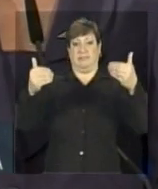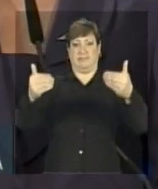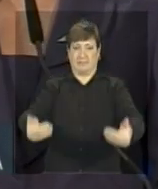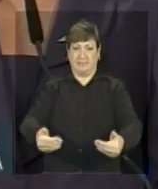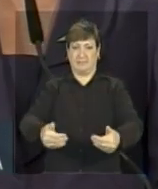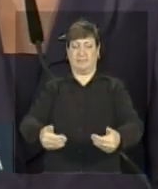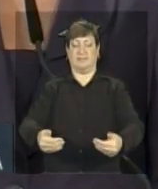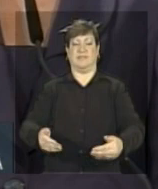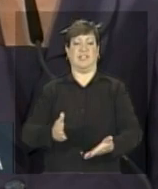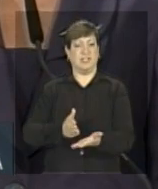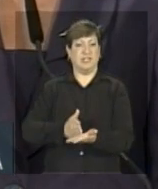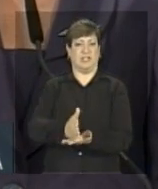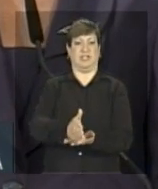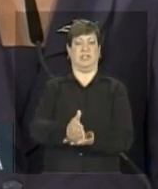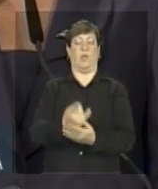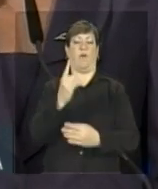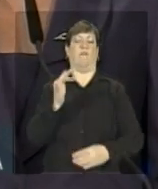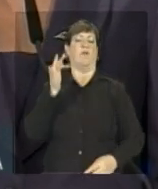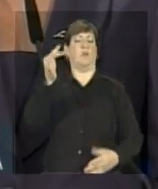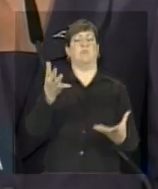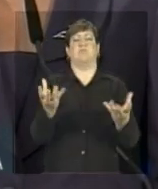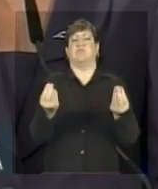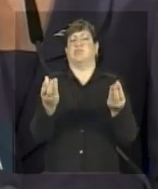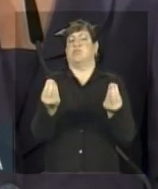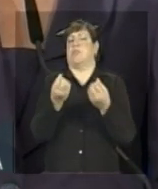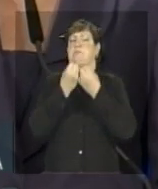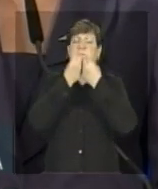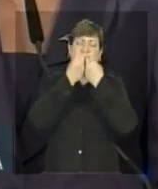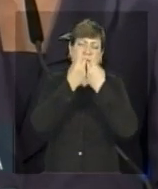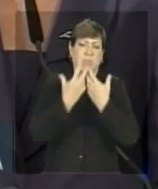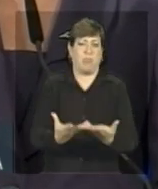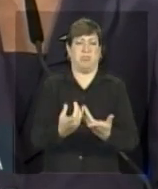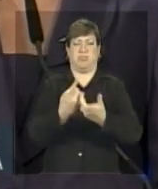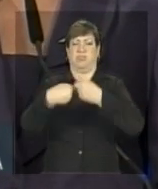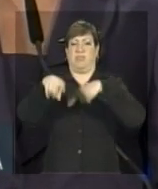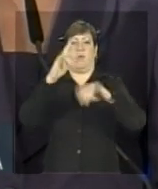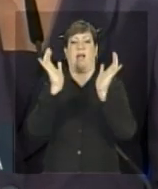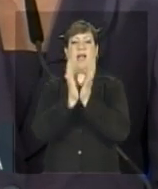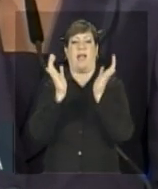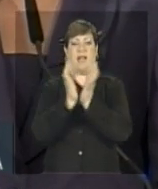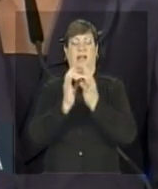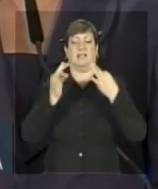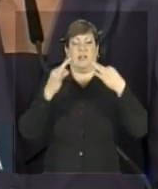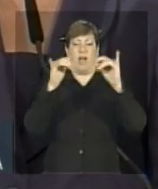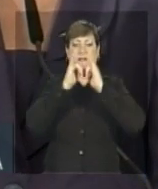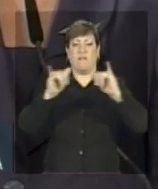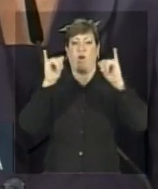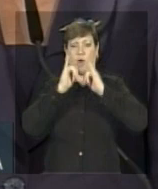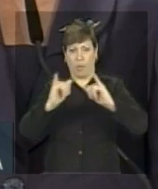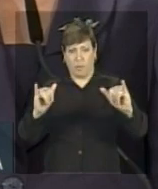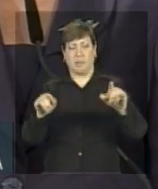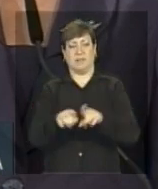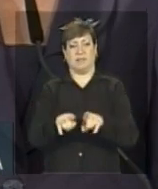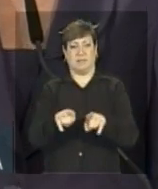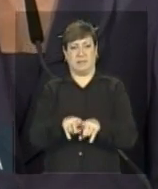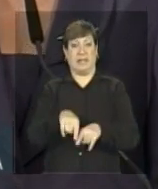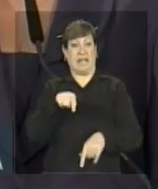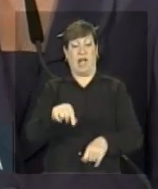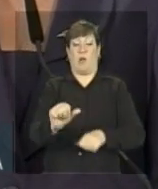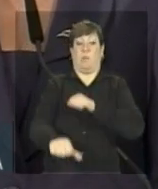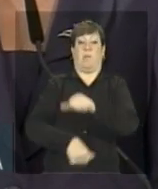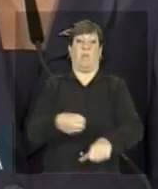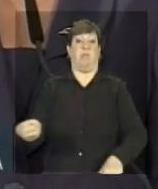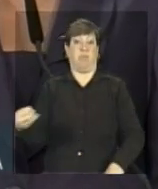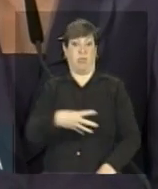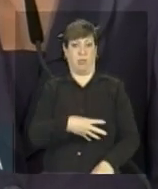em direção de um futuro muito promissor na área da tecnologia, da informação e dessa revolução